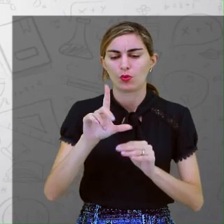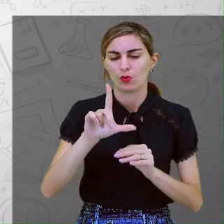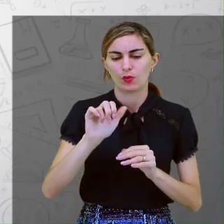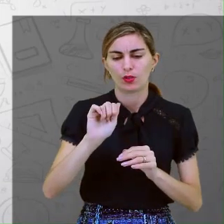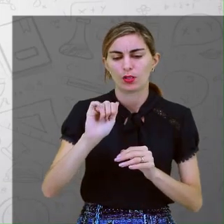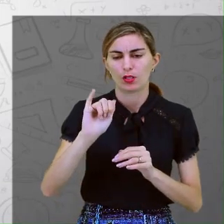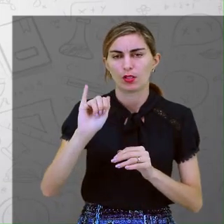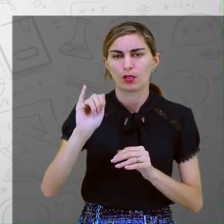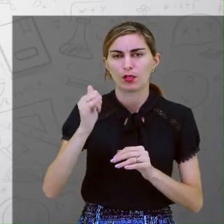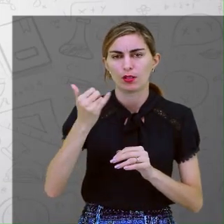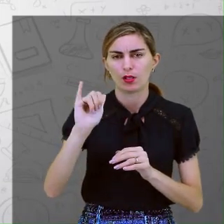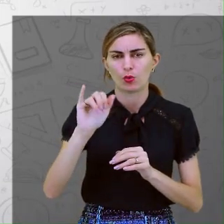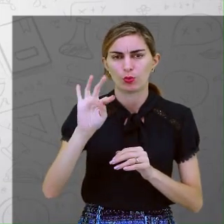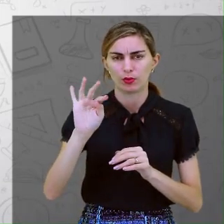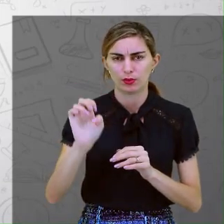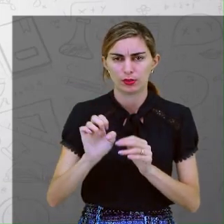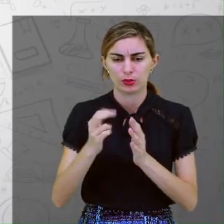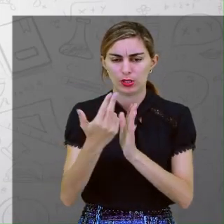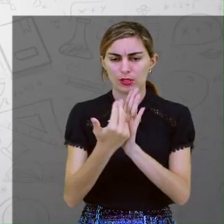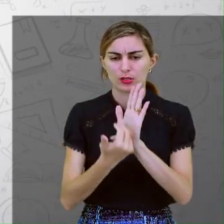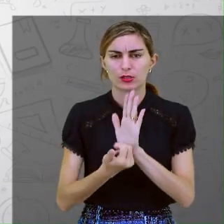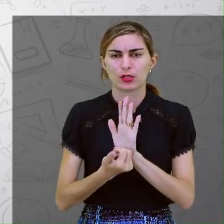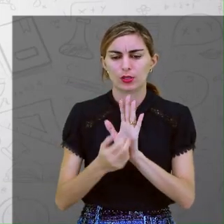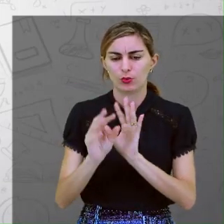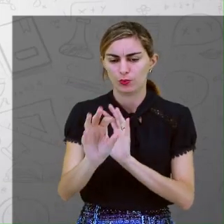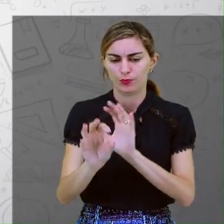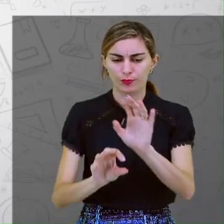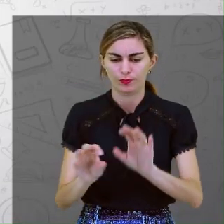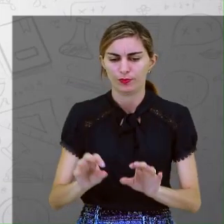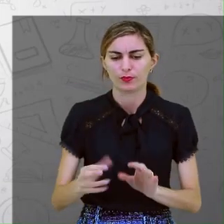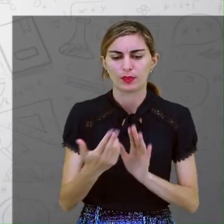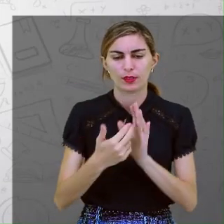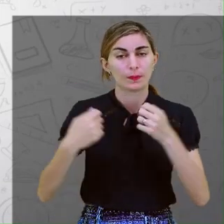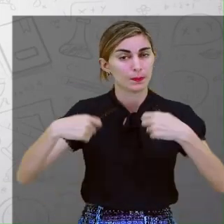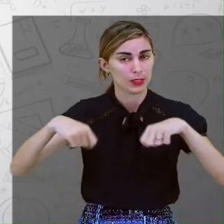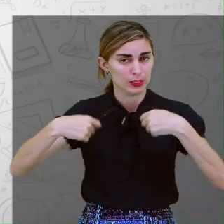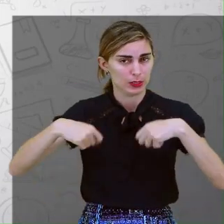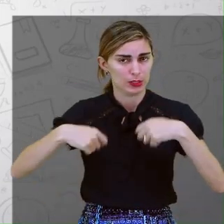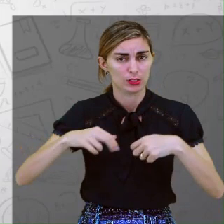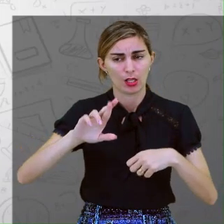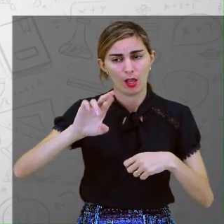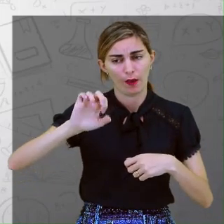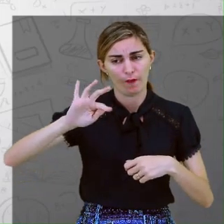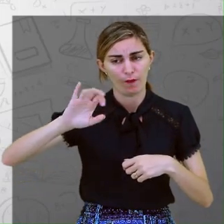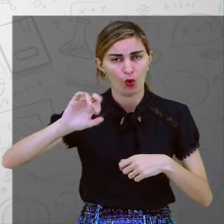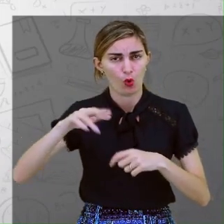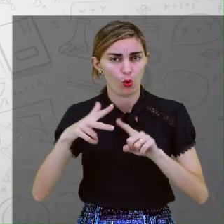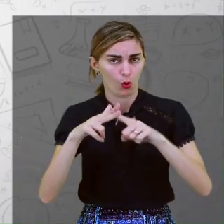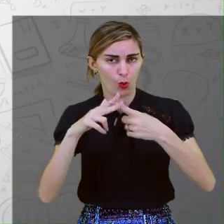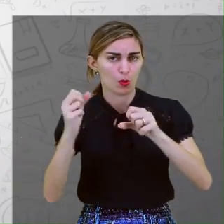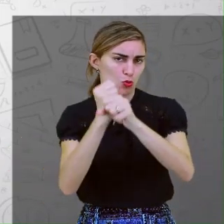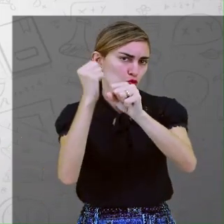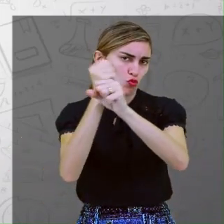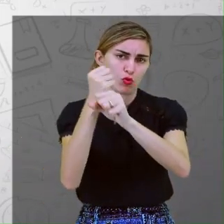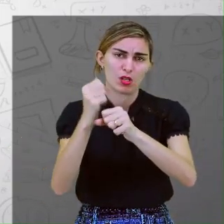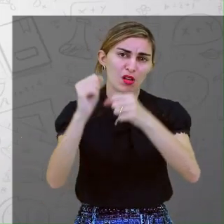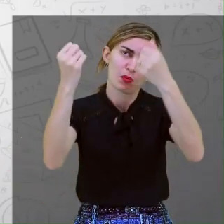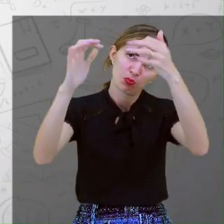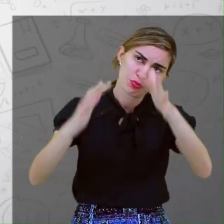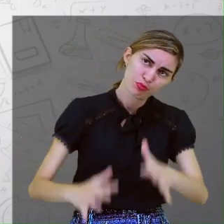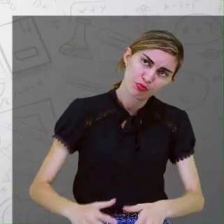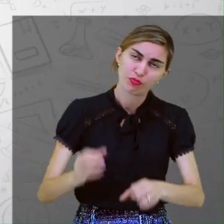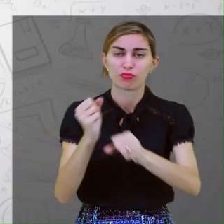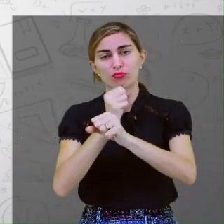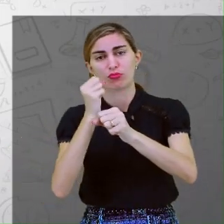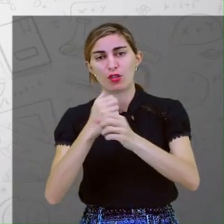layout dos ambientes. Então, sempre que houver aí a necessidade de uma reforma, um construir e um demolir,